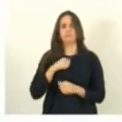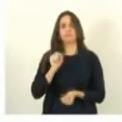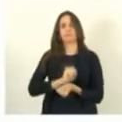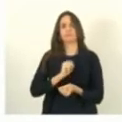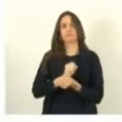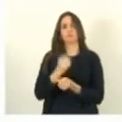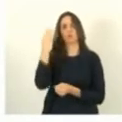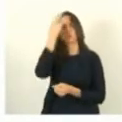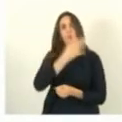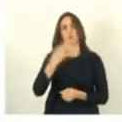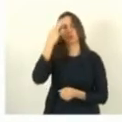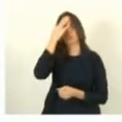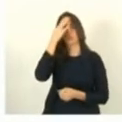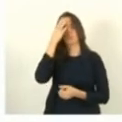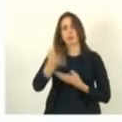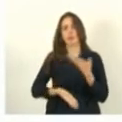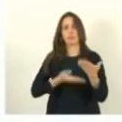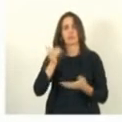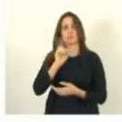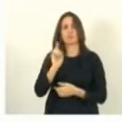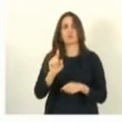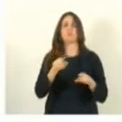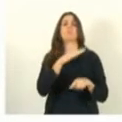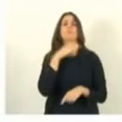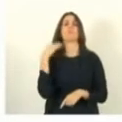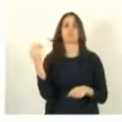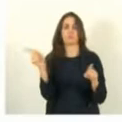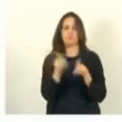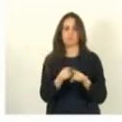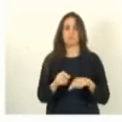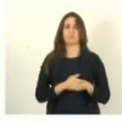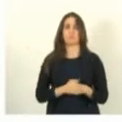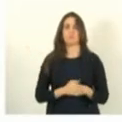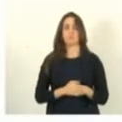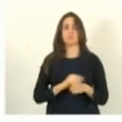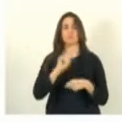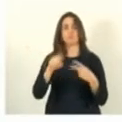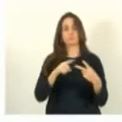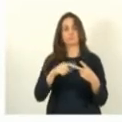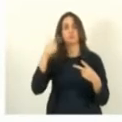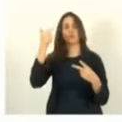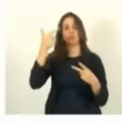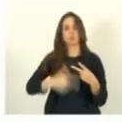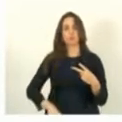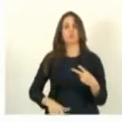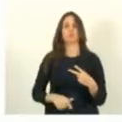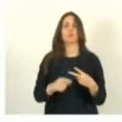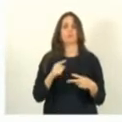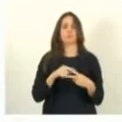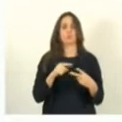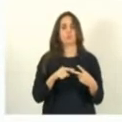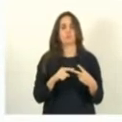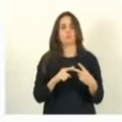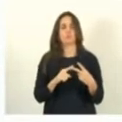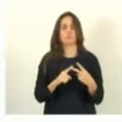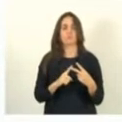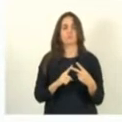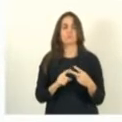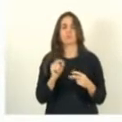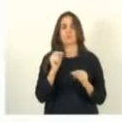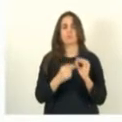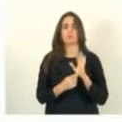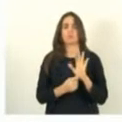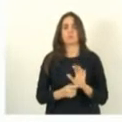4 horas o atendimento, não foi atendida e veio também a óbito. E agora mais esse caso, que se mostra